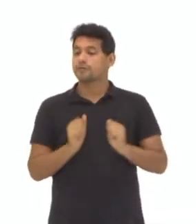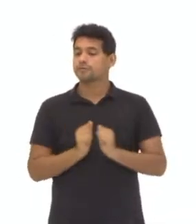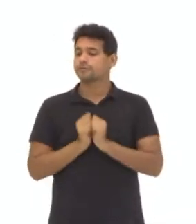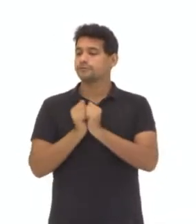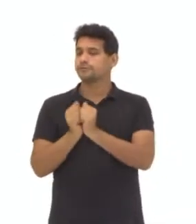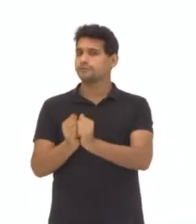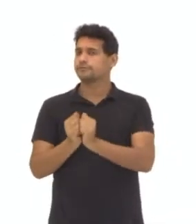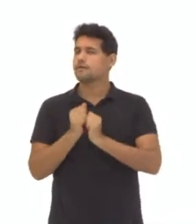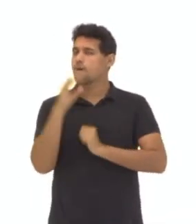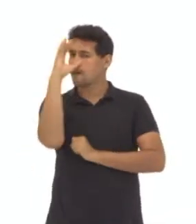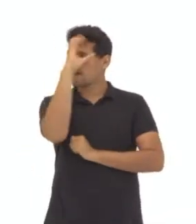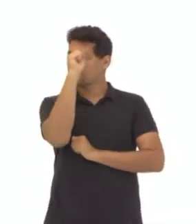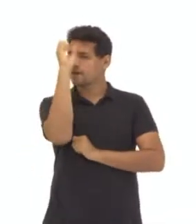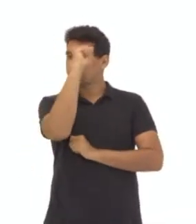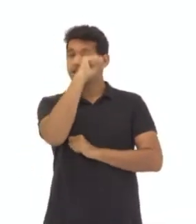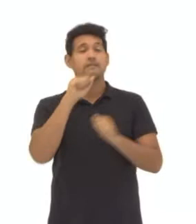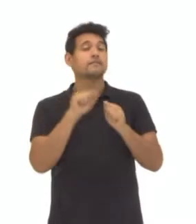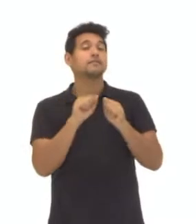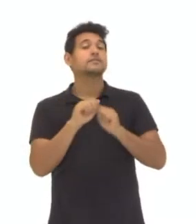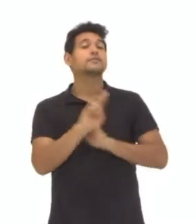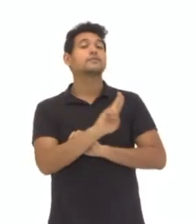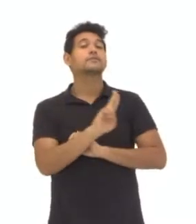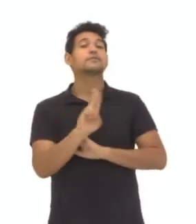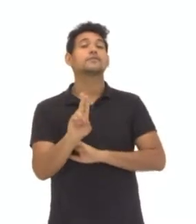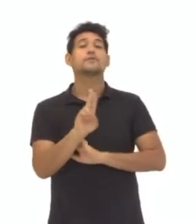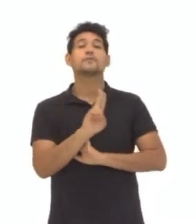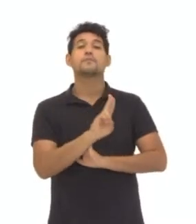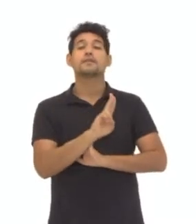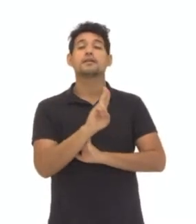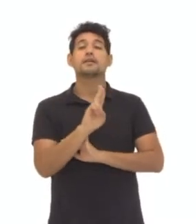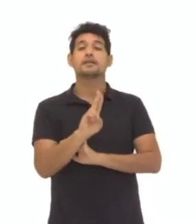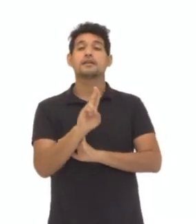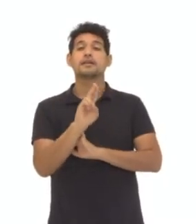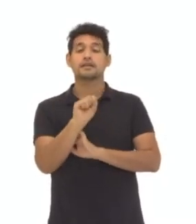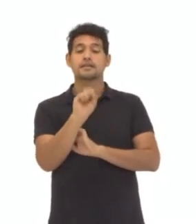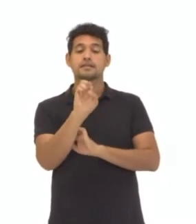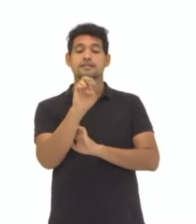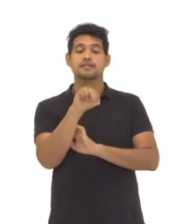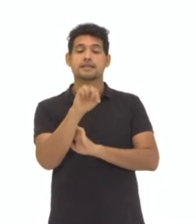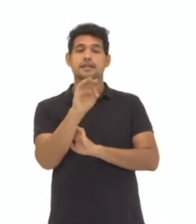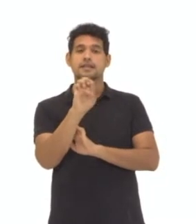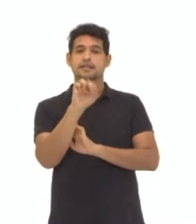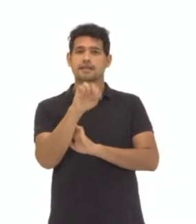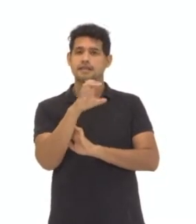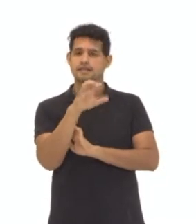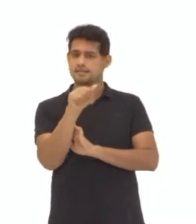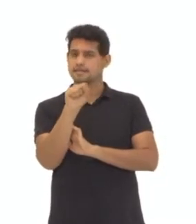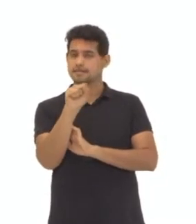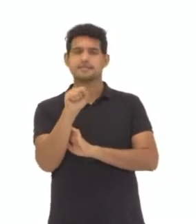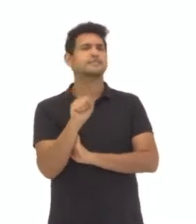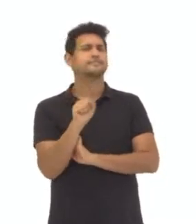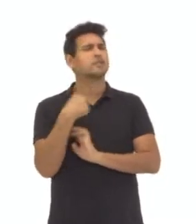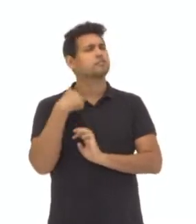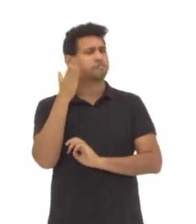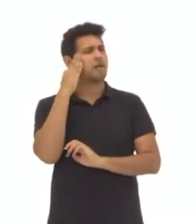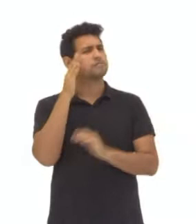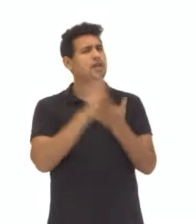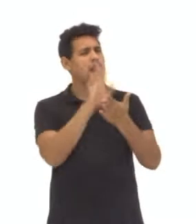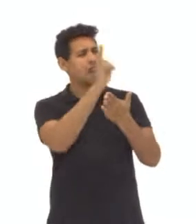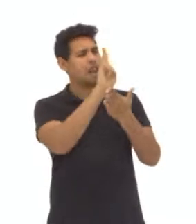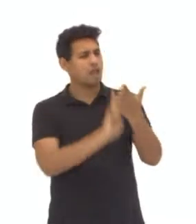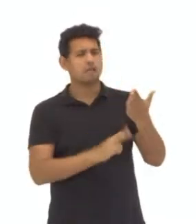que eu aprendi a fazer o que ela chamava de sentenças. Eu já sabia ler